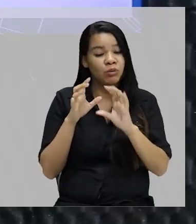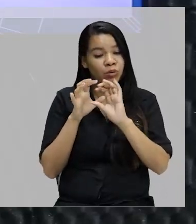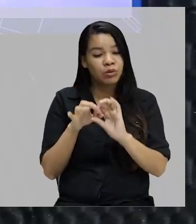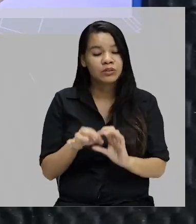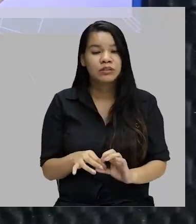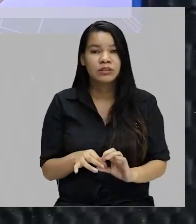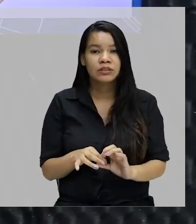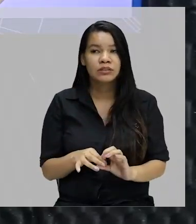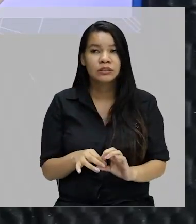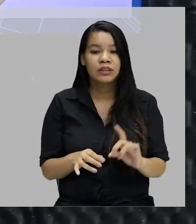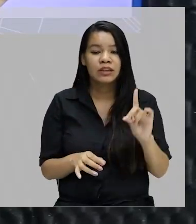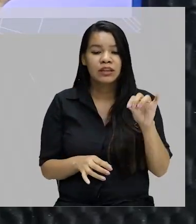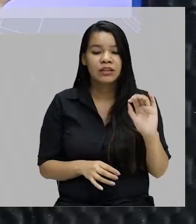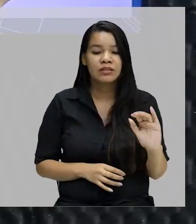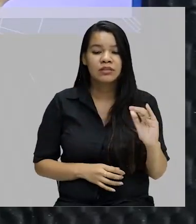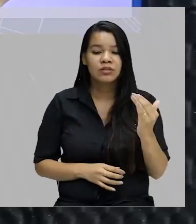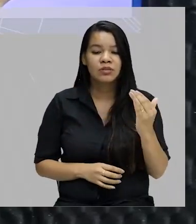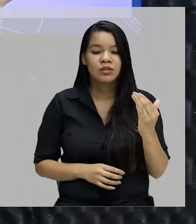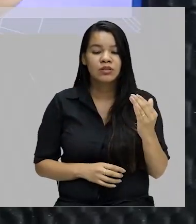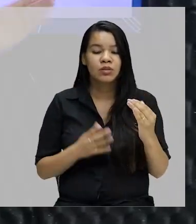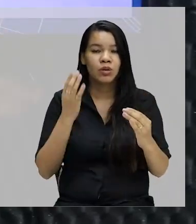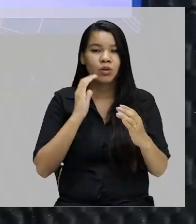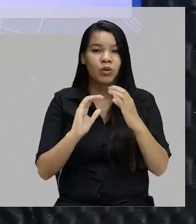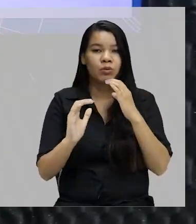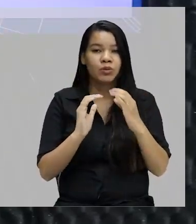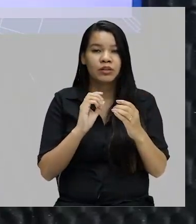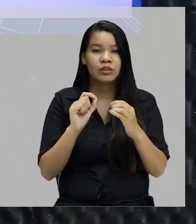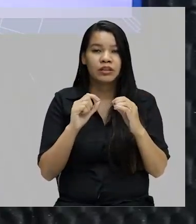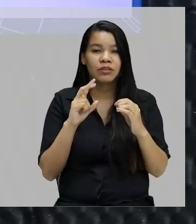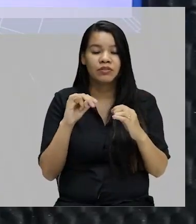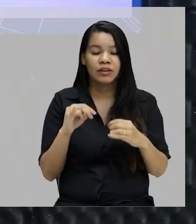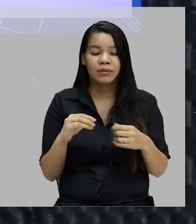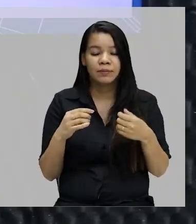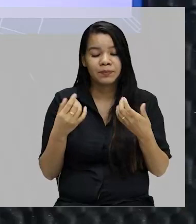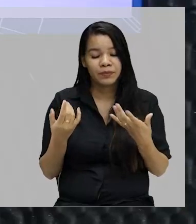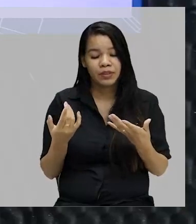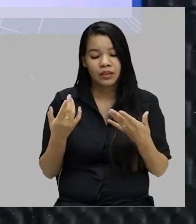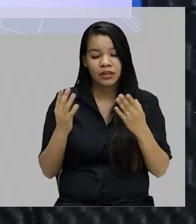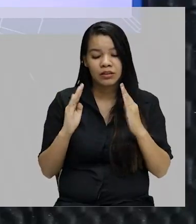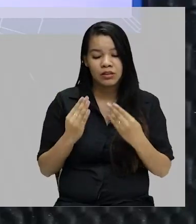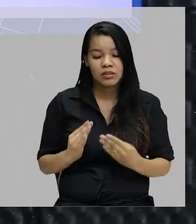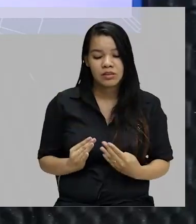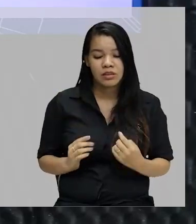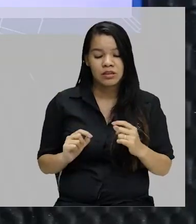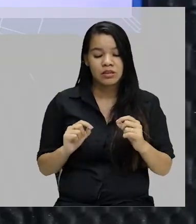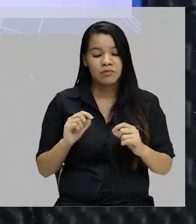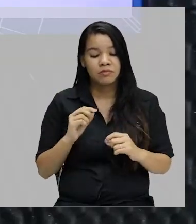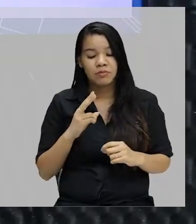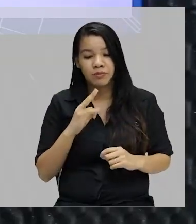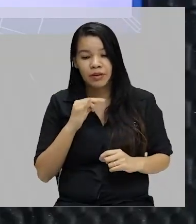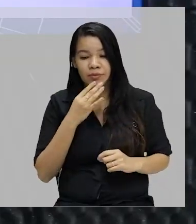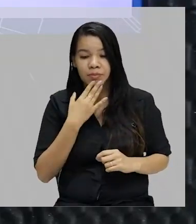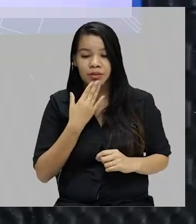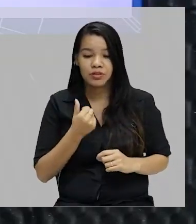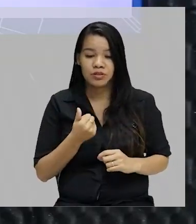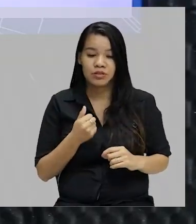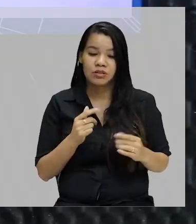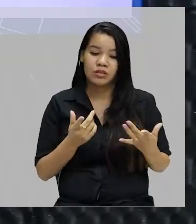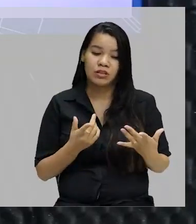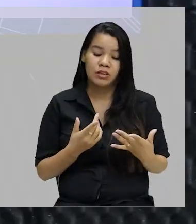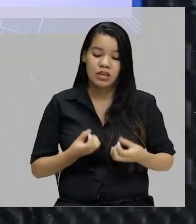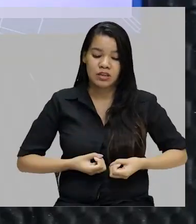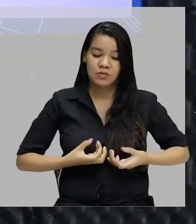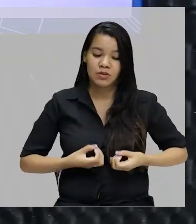contexto é a situação comunicativa que vai exigir de nós determinadas expressões, a eloquência